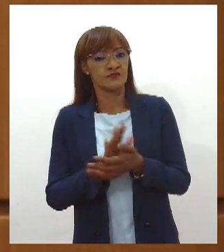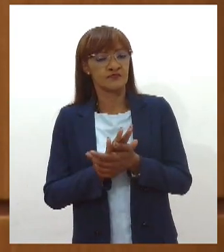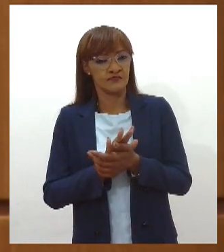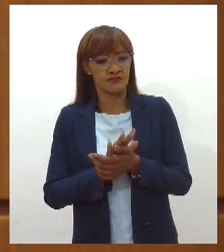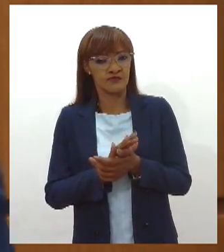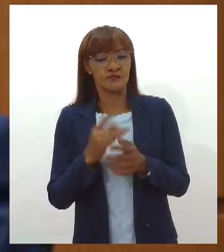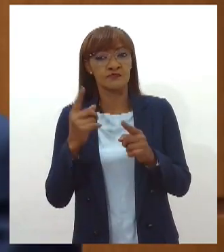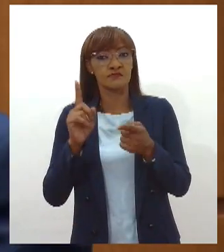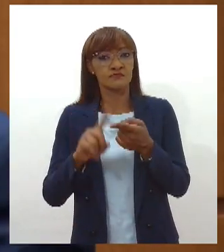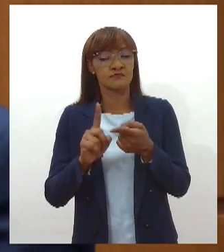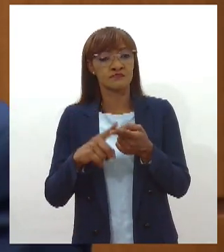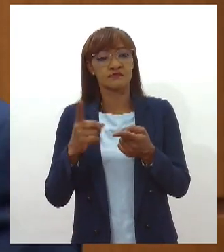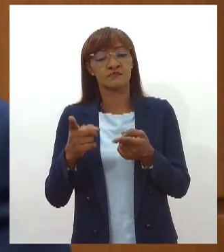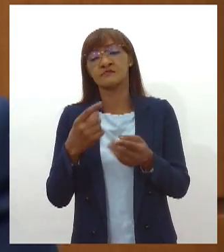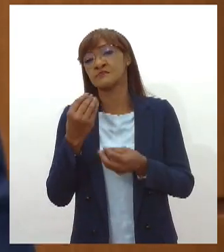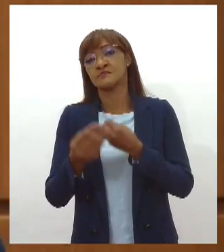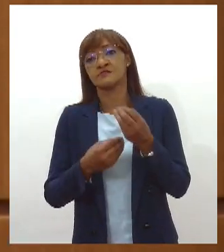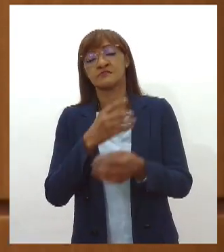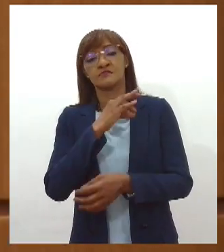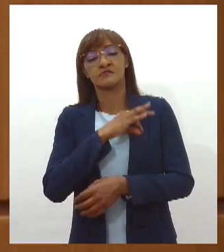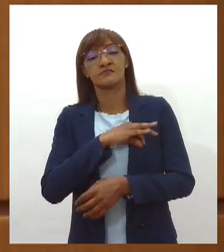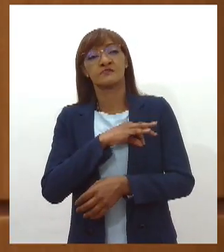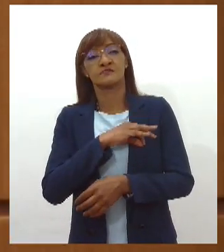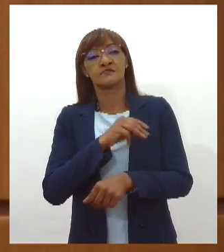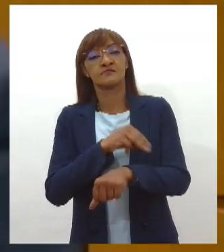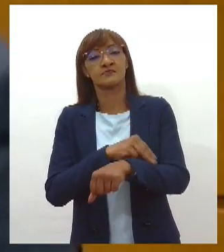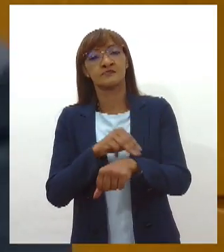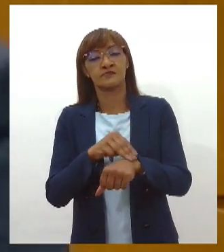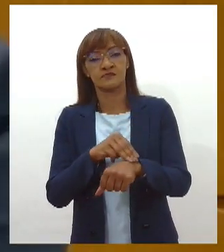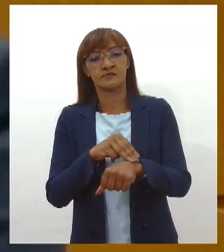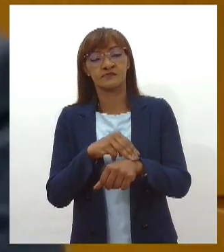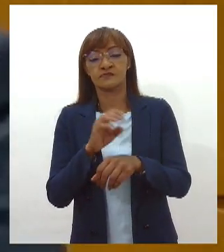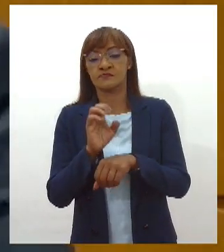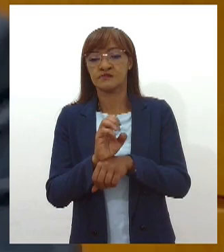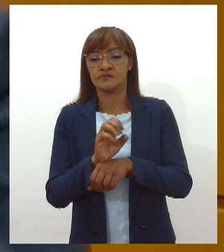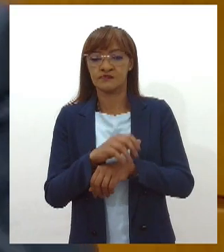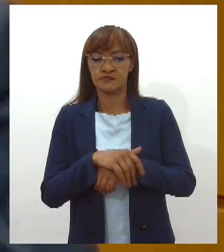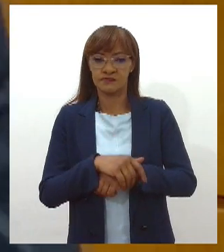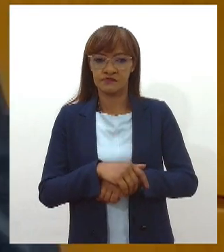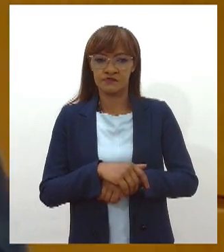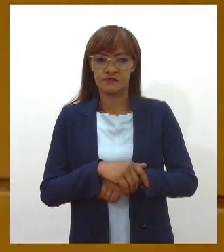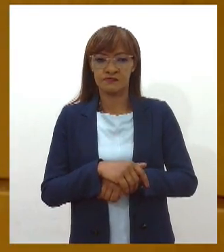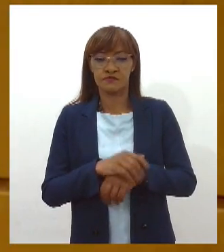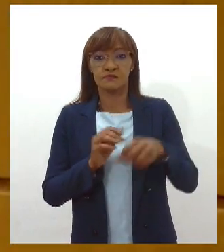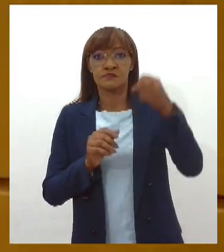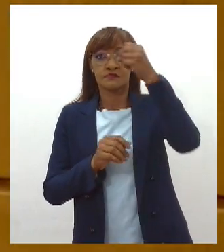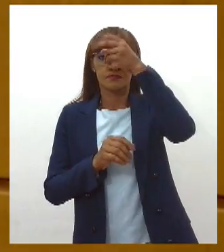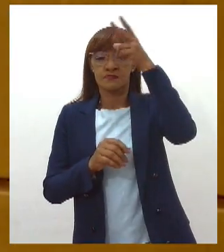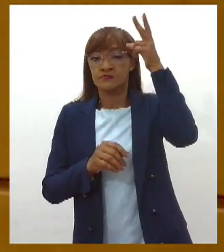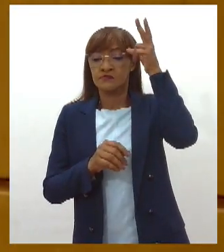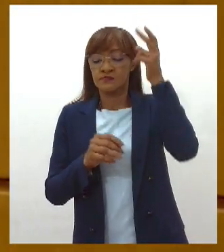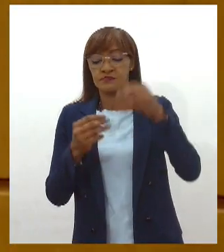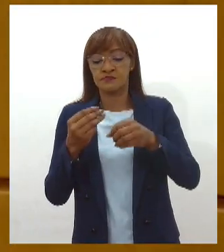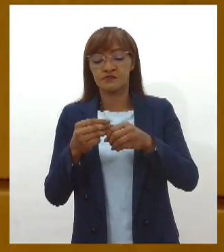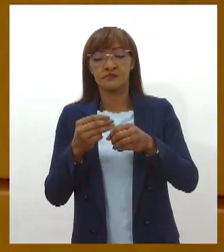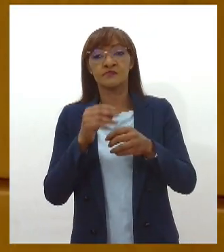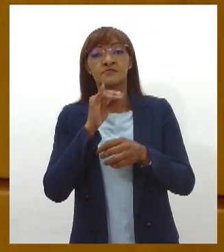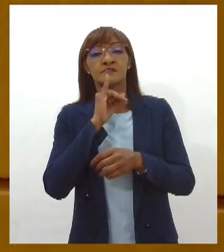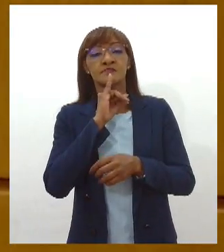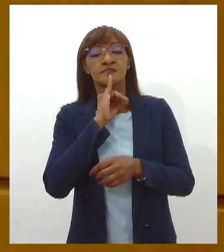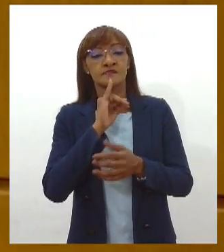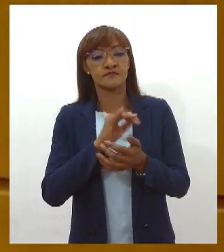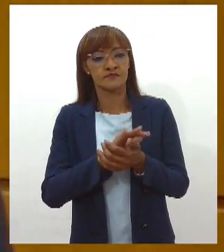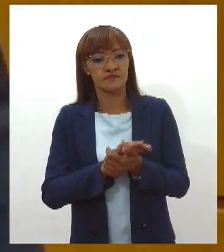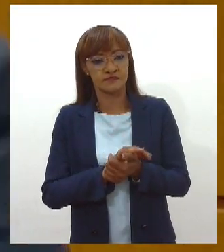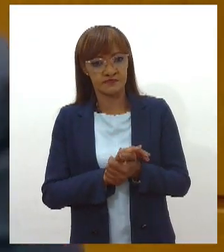do piso do magistério no âmbito estadual. A Prefeitura Municipal de Itabaiana enviou para a Câmara e hoje,